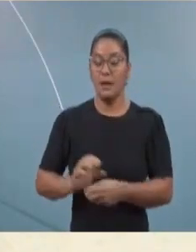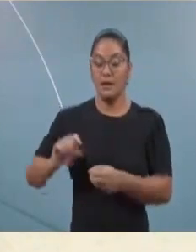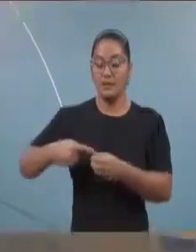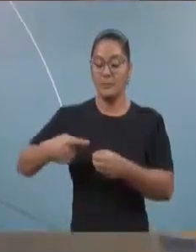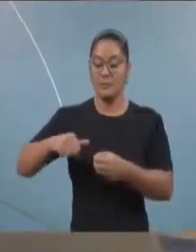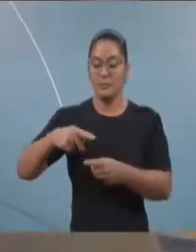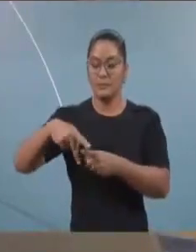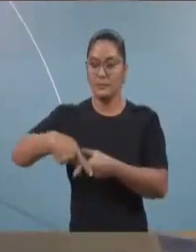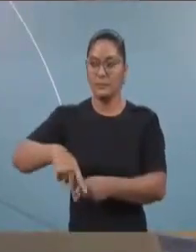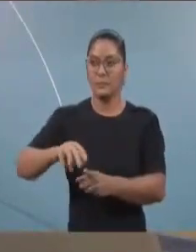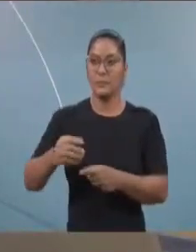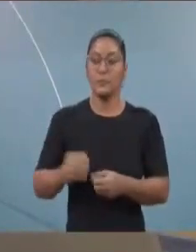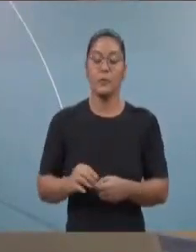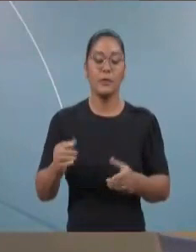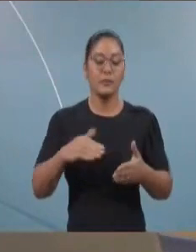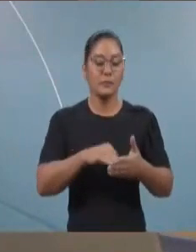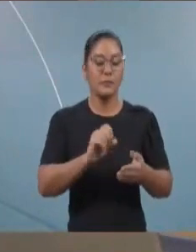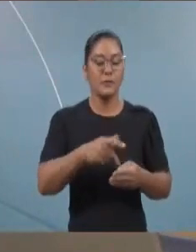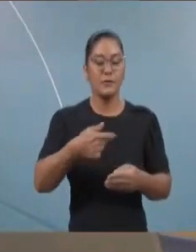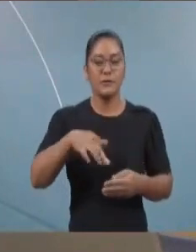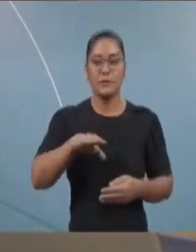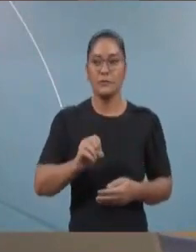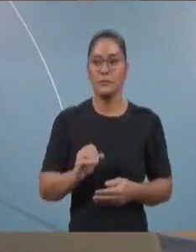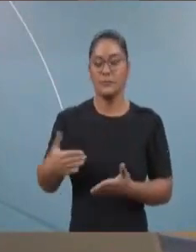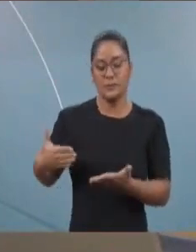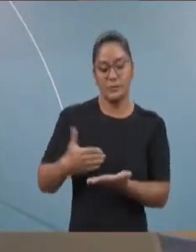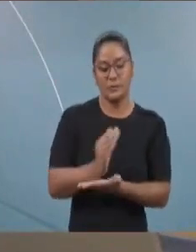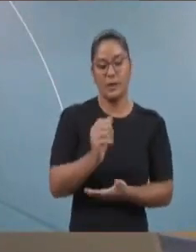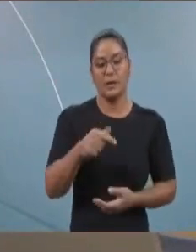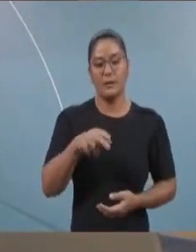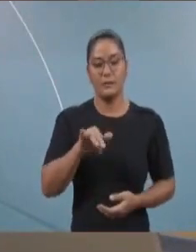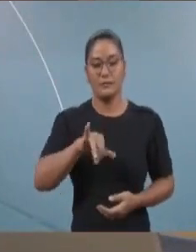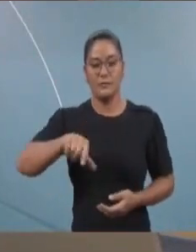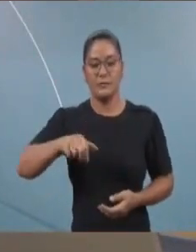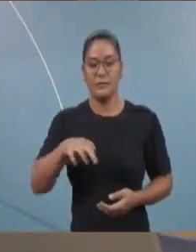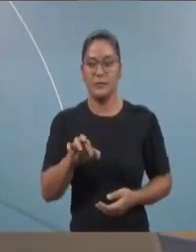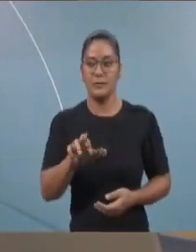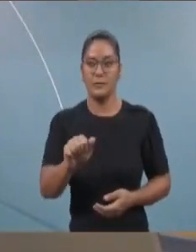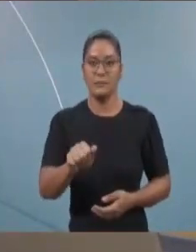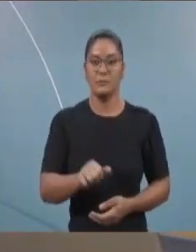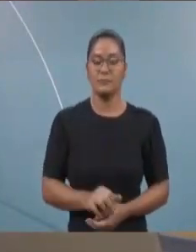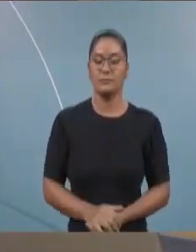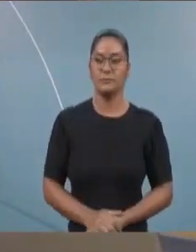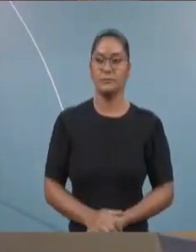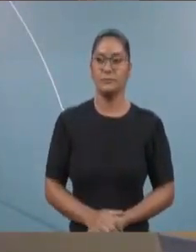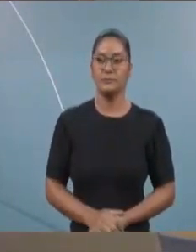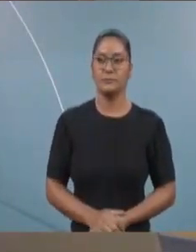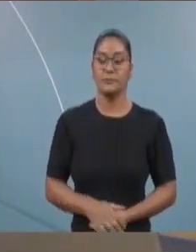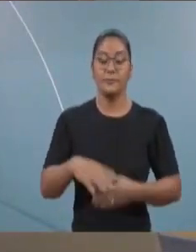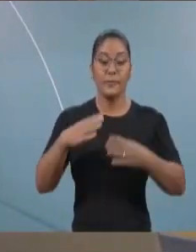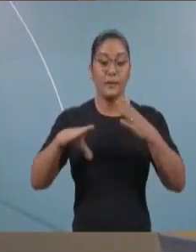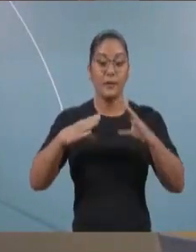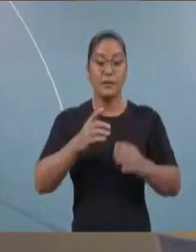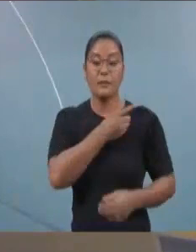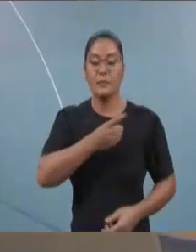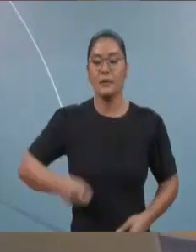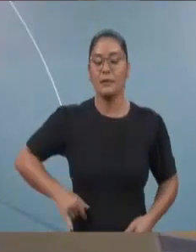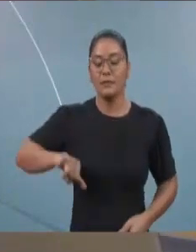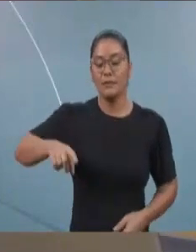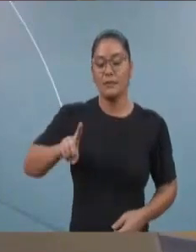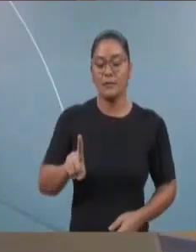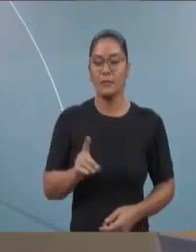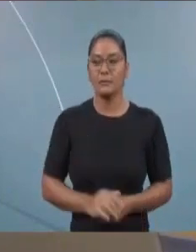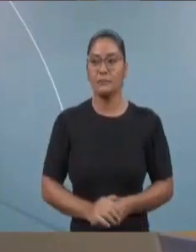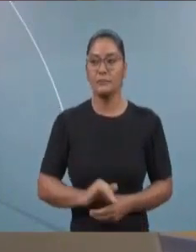José de Mipibu e brevin passando pelo distrito de laranjeira do abidias comunicação do deputado Jé Dias